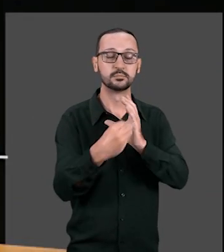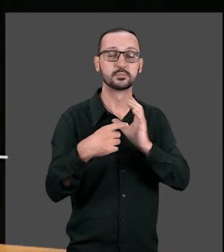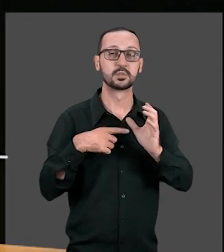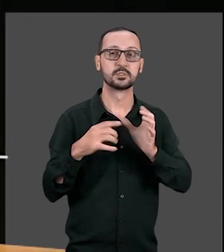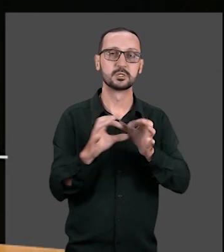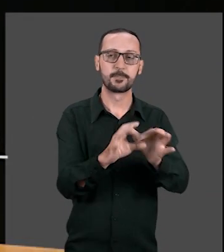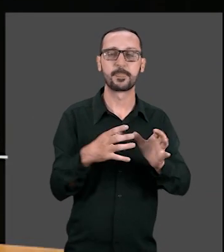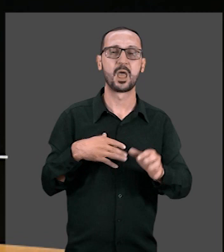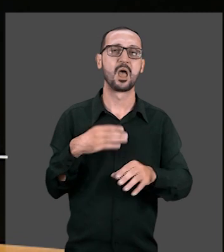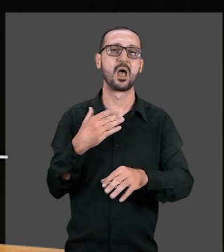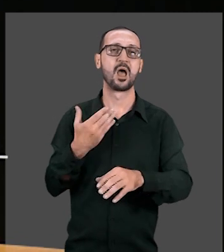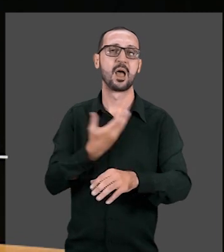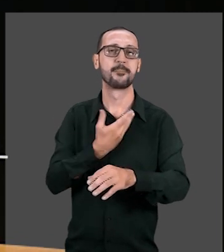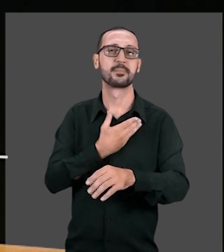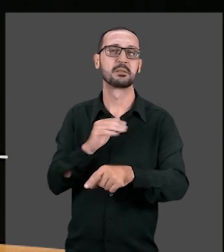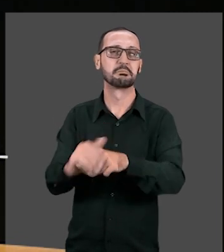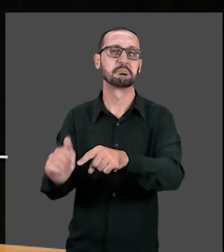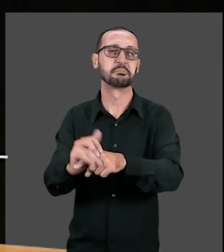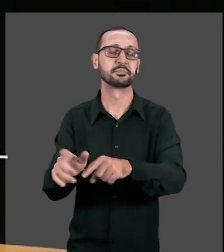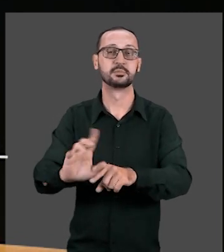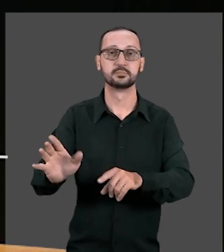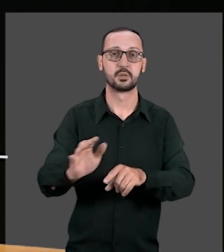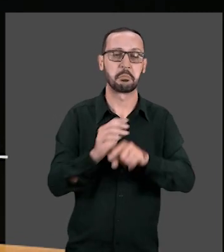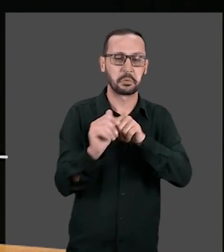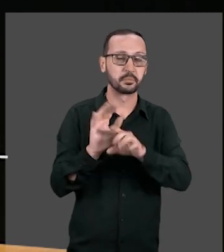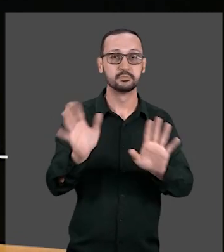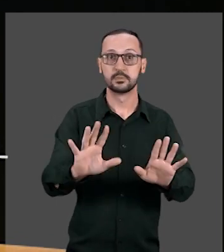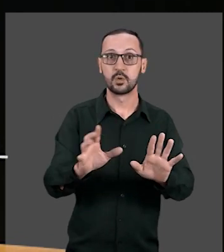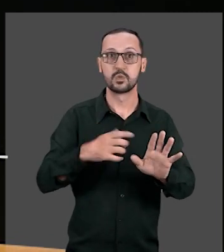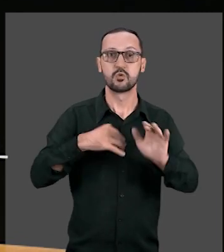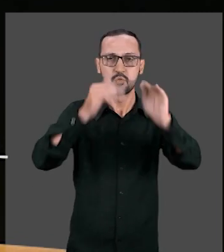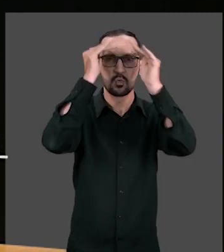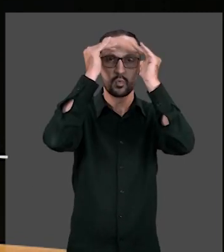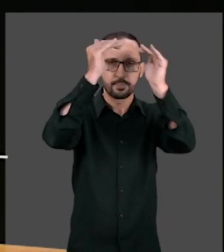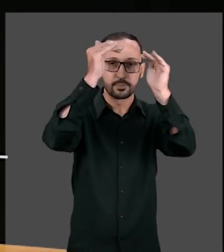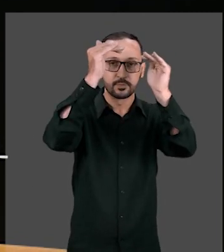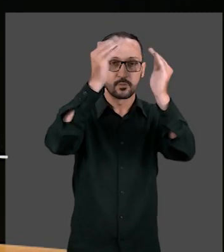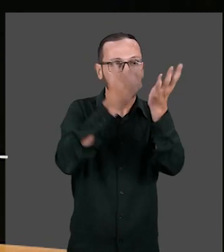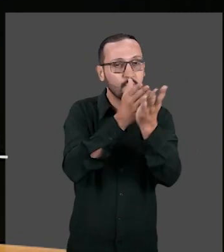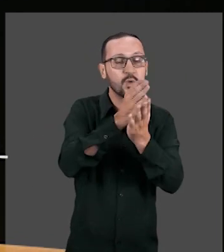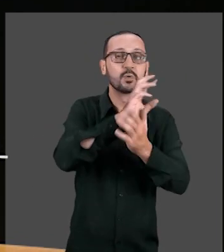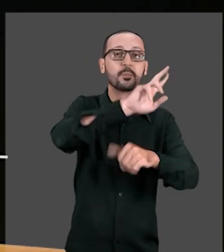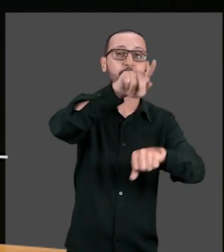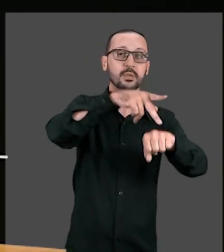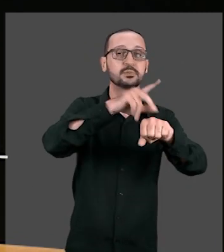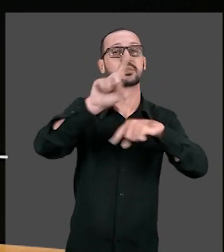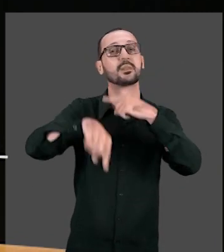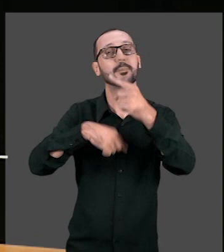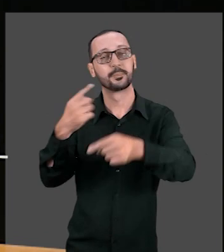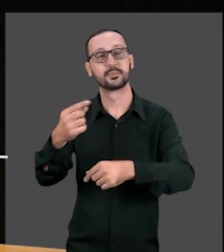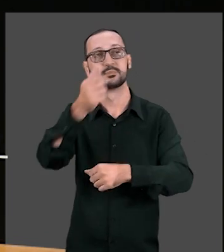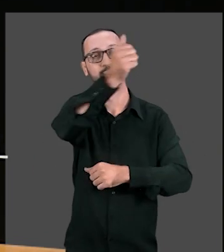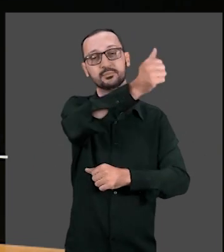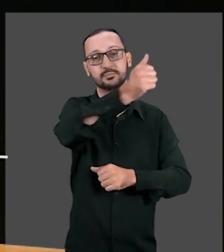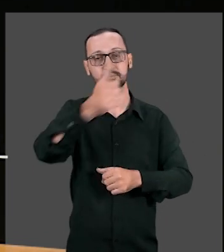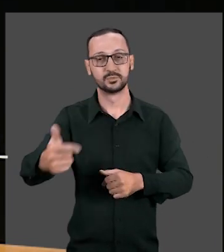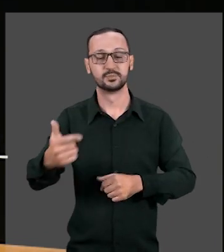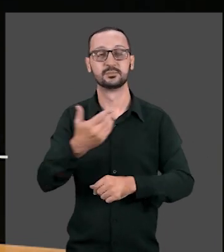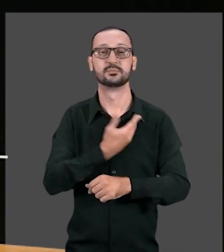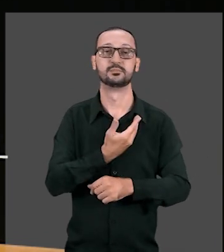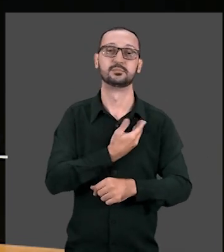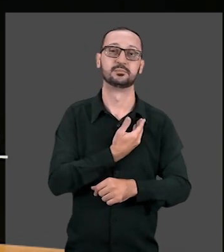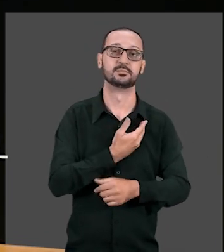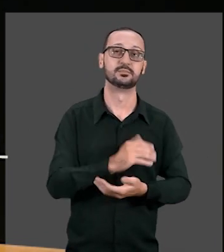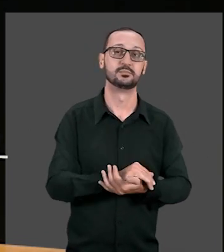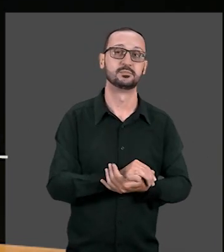ao compadrio. Nossa lealdade é com o país, depois com os amigos, mas há uma lealdade